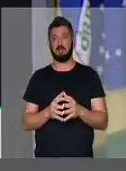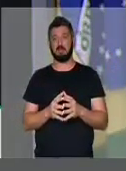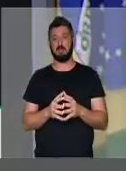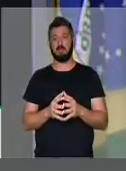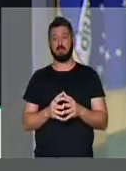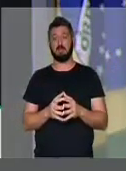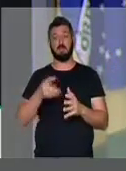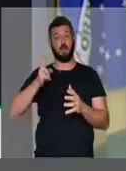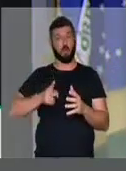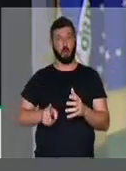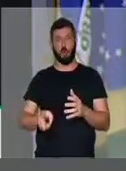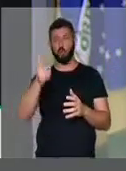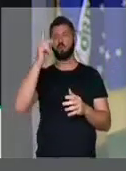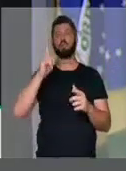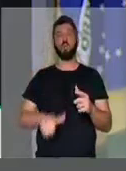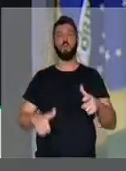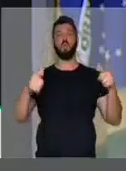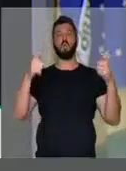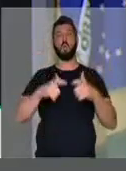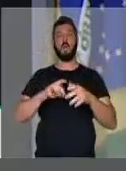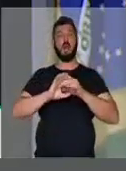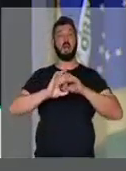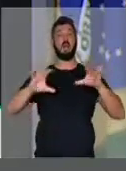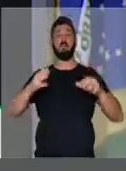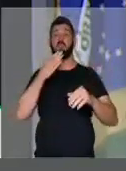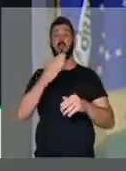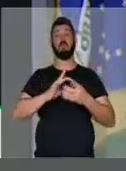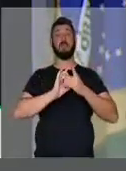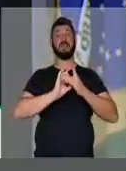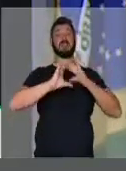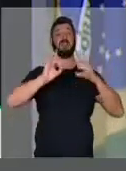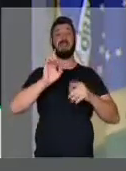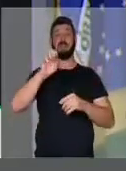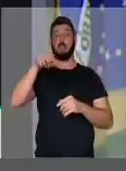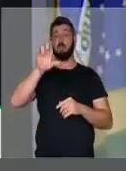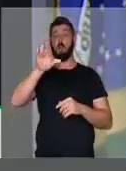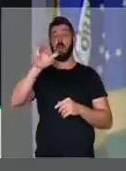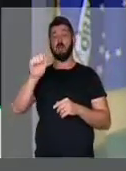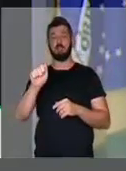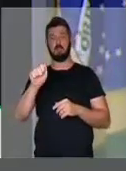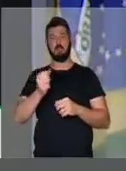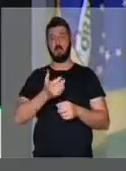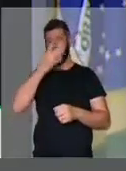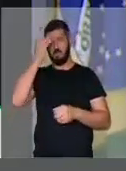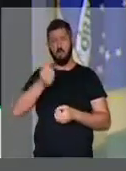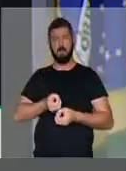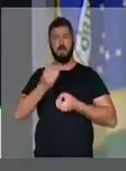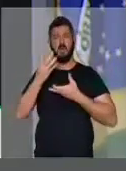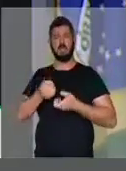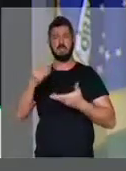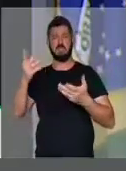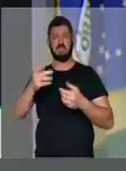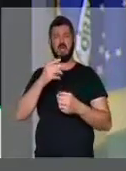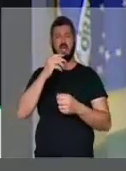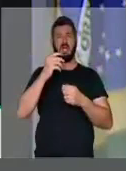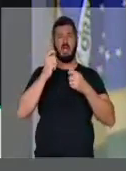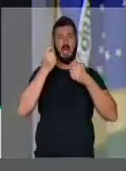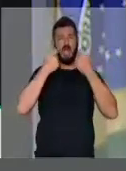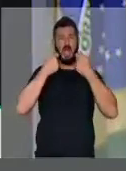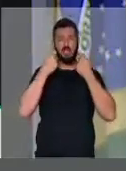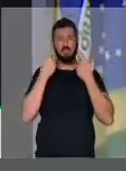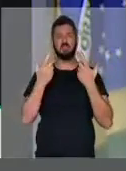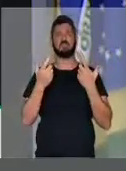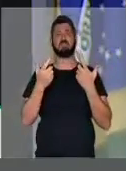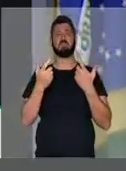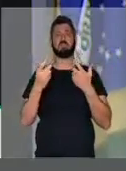sempre foi e continua a ser um espaço independente e democrático, por onde inúmeros poetas, pesquisadores e artistas